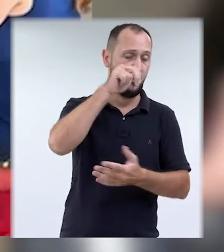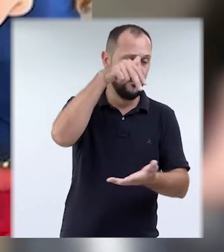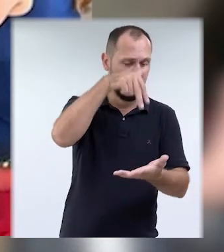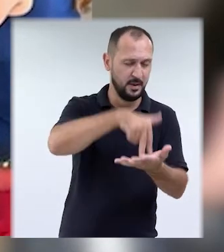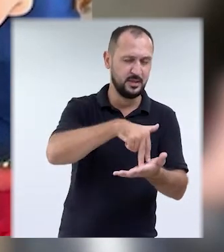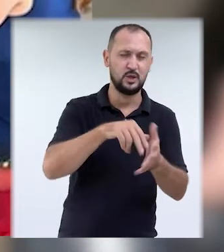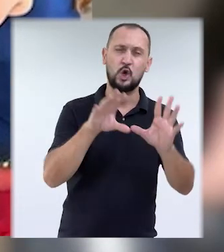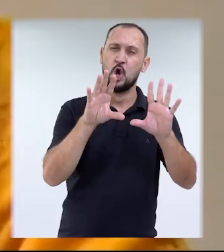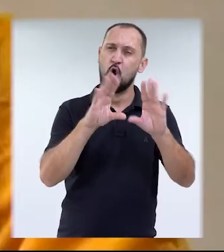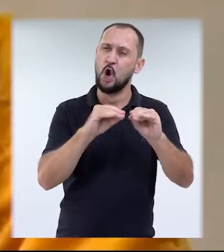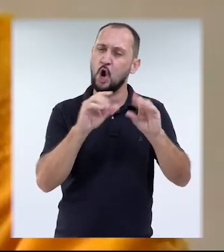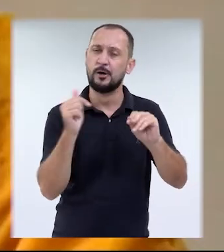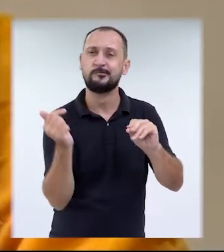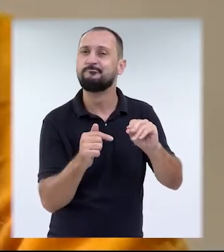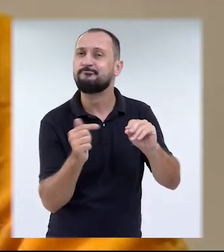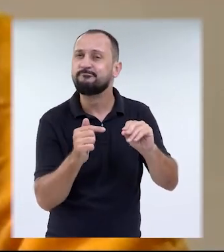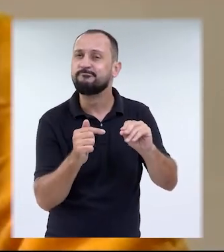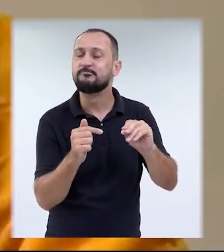algo sombrio